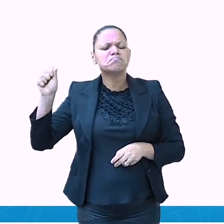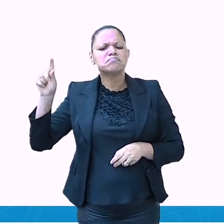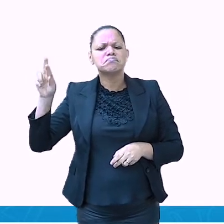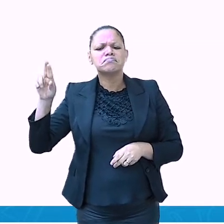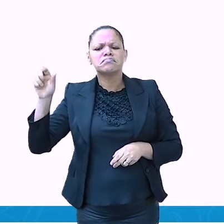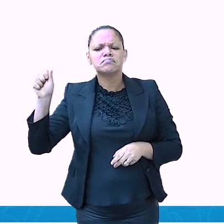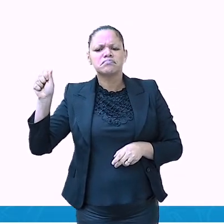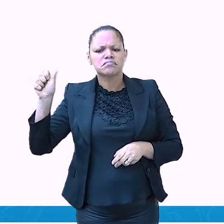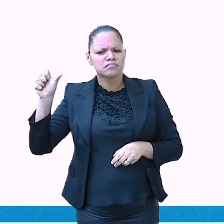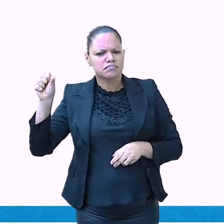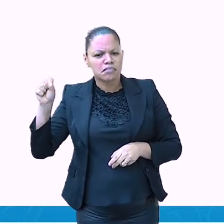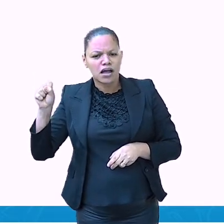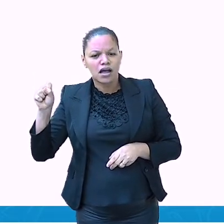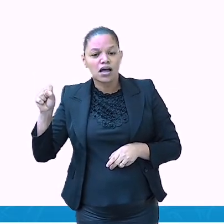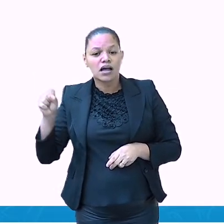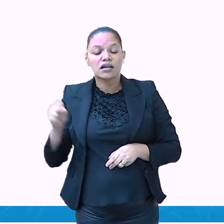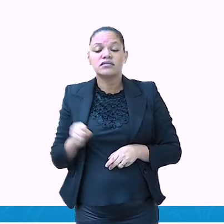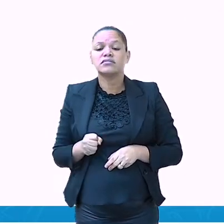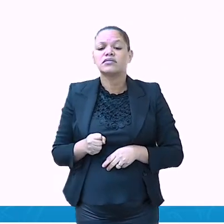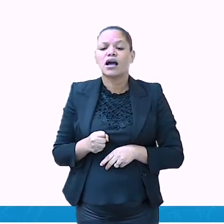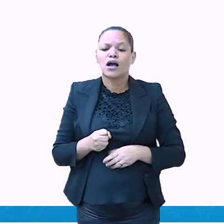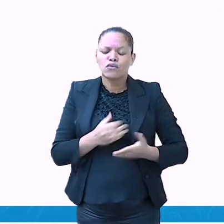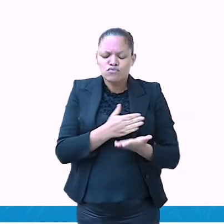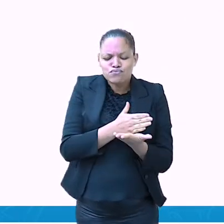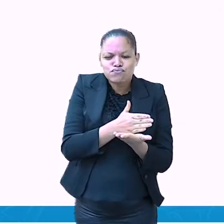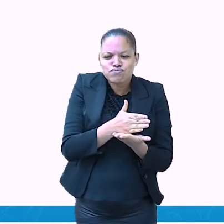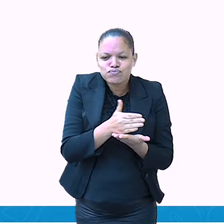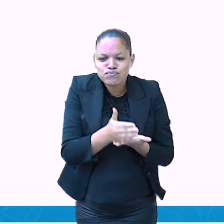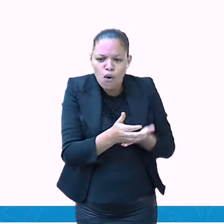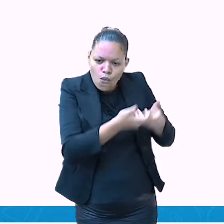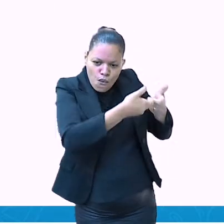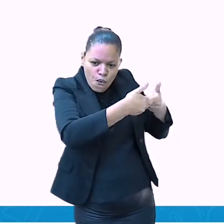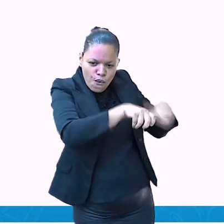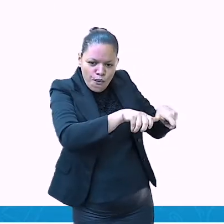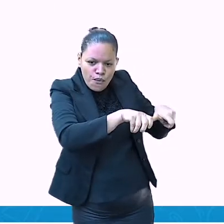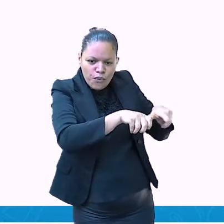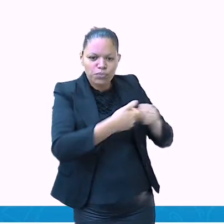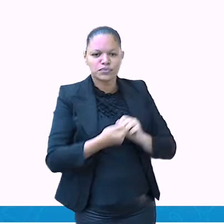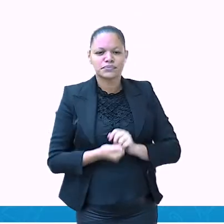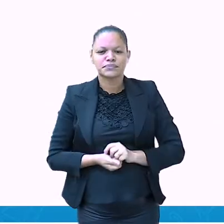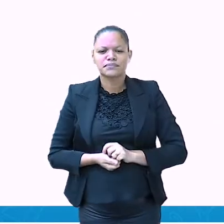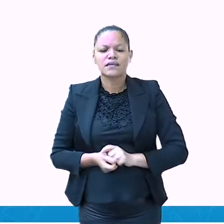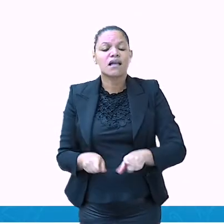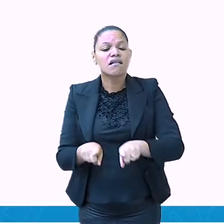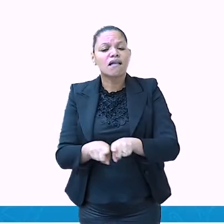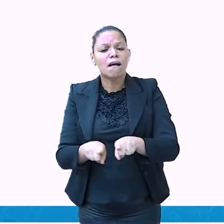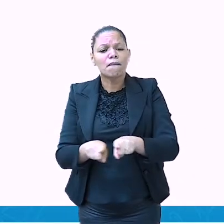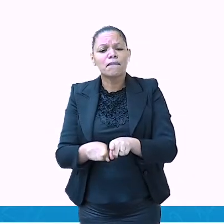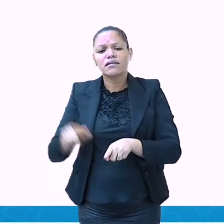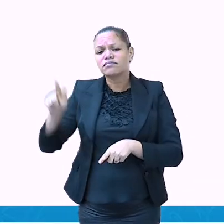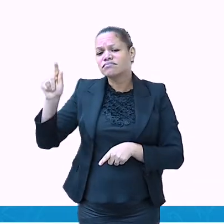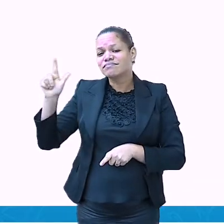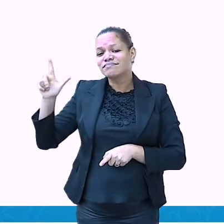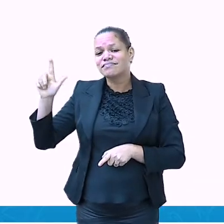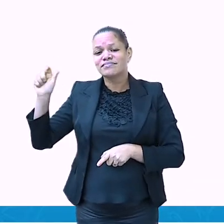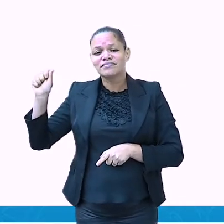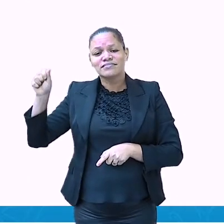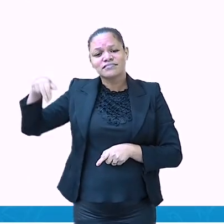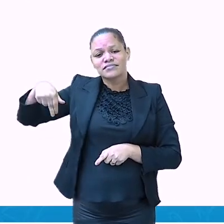Ovíparas, tendo a sua reprodução em ovos. Temos também a